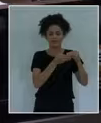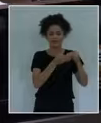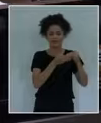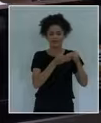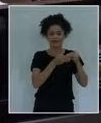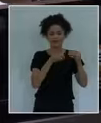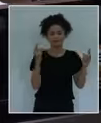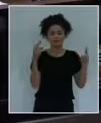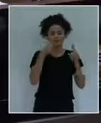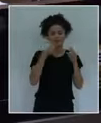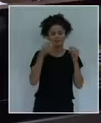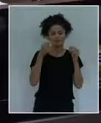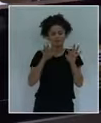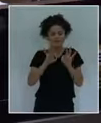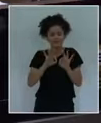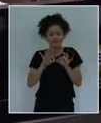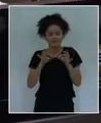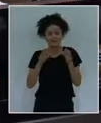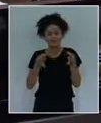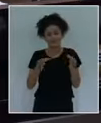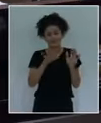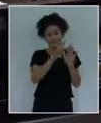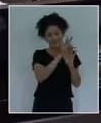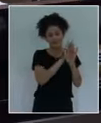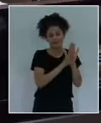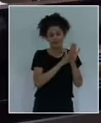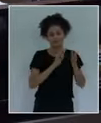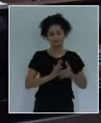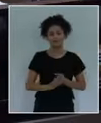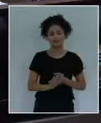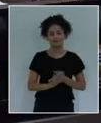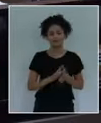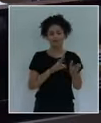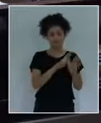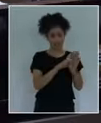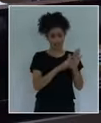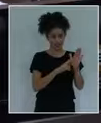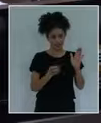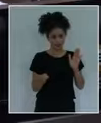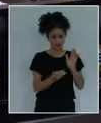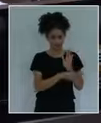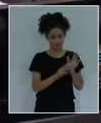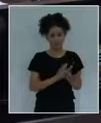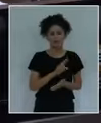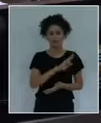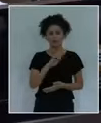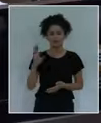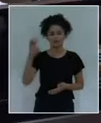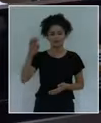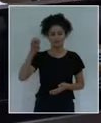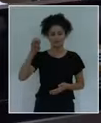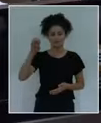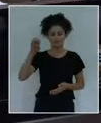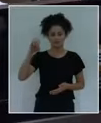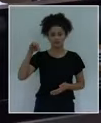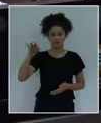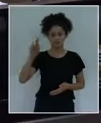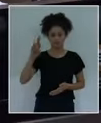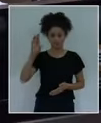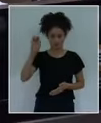o objetivo de simplificá-la, recomendando a seguinte redação: denomina-se de Centro de